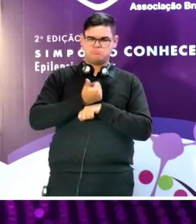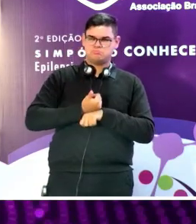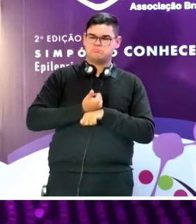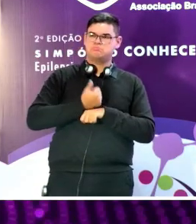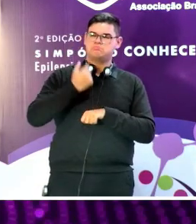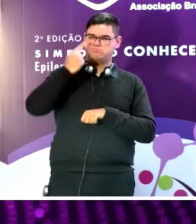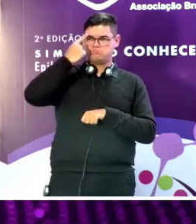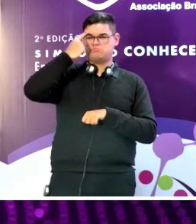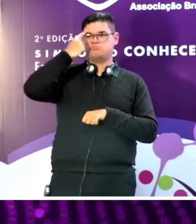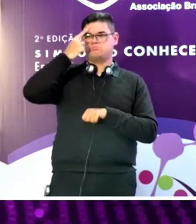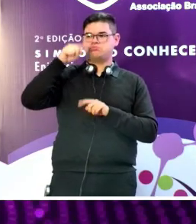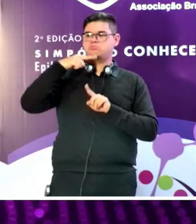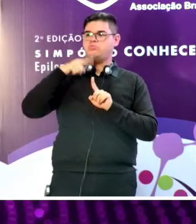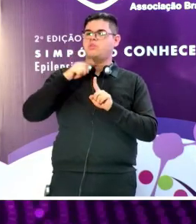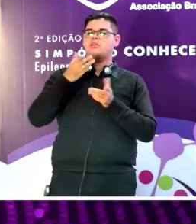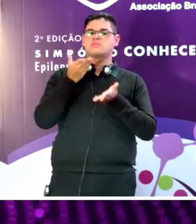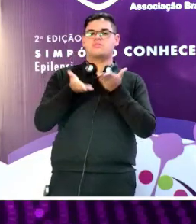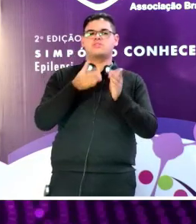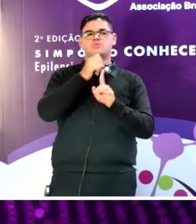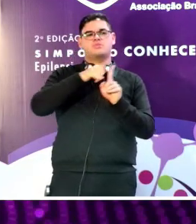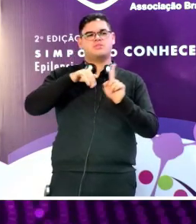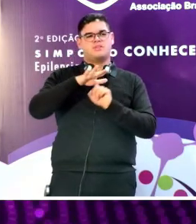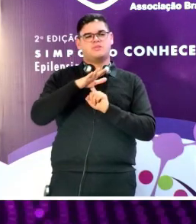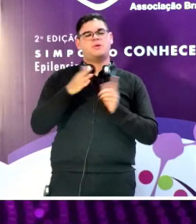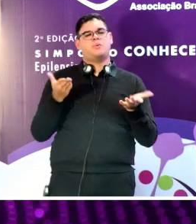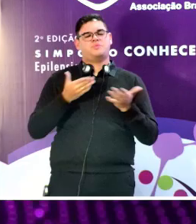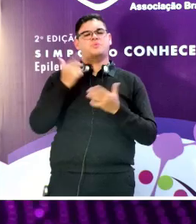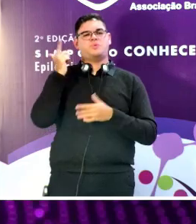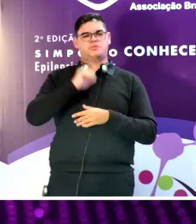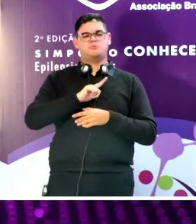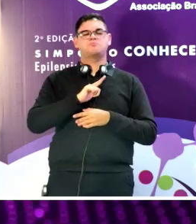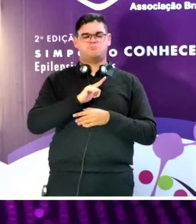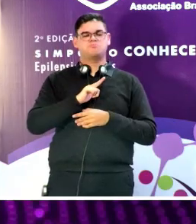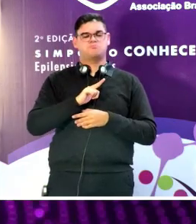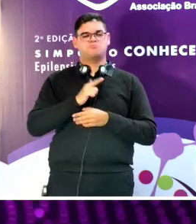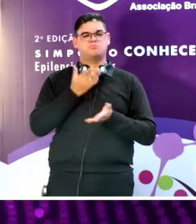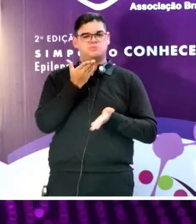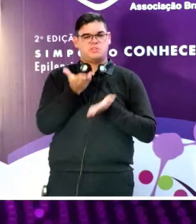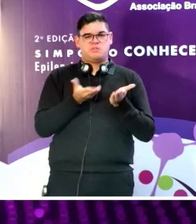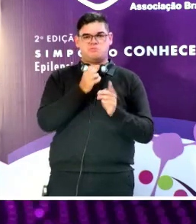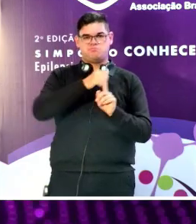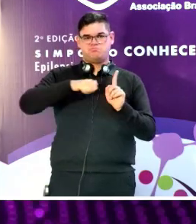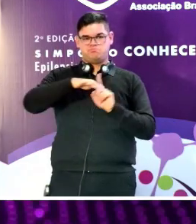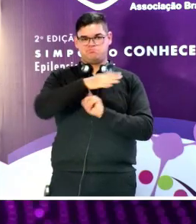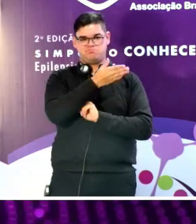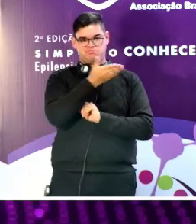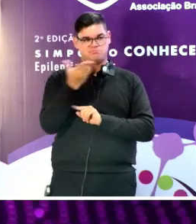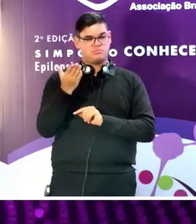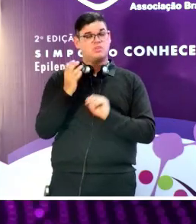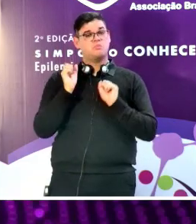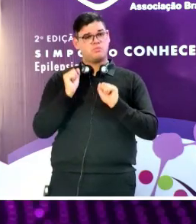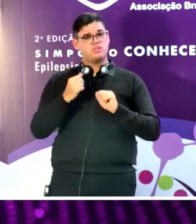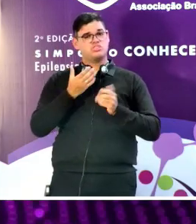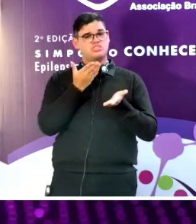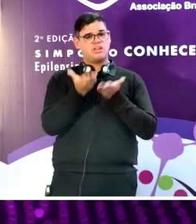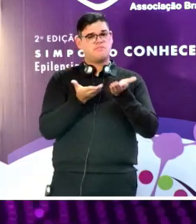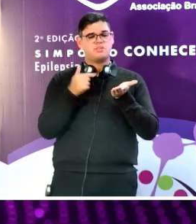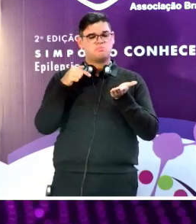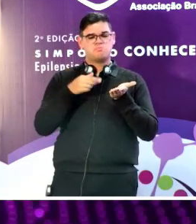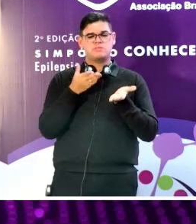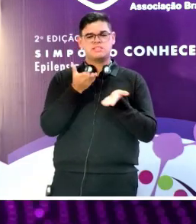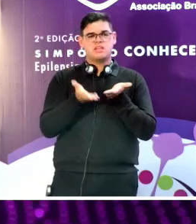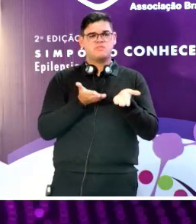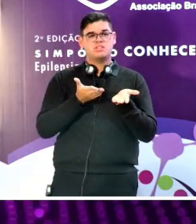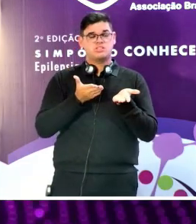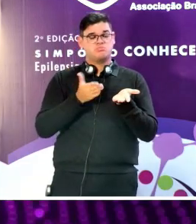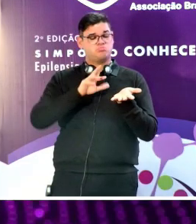esse o meu sonho, de estar servindo, né, a sociedade. E a gente pode servir de diferentes maneiras,